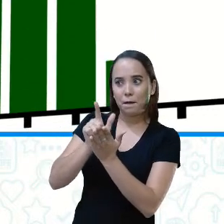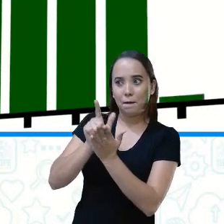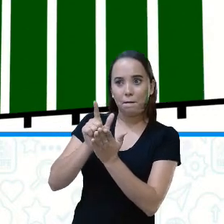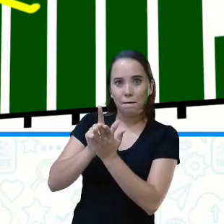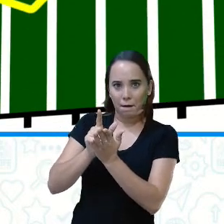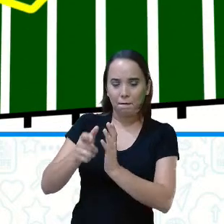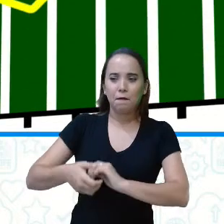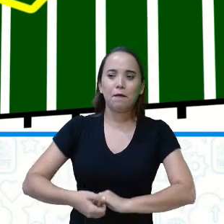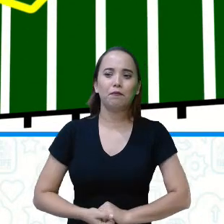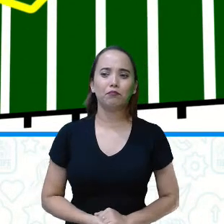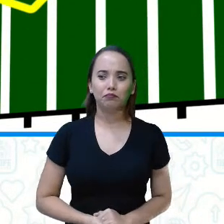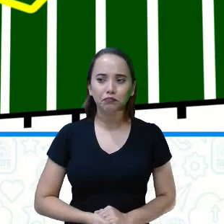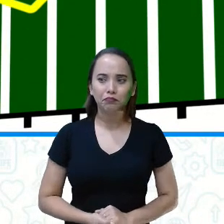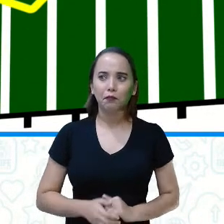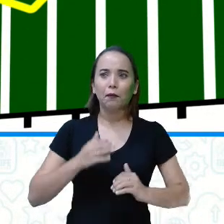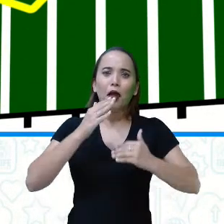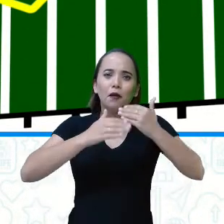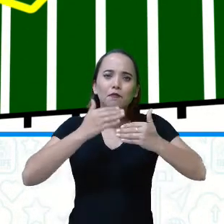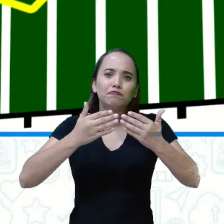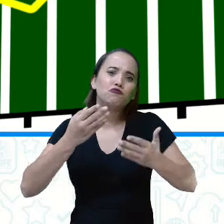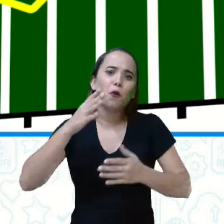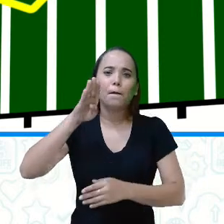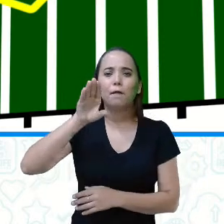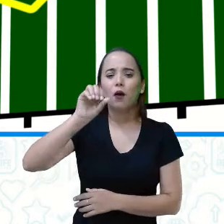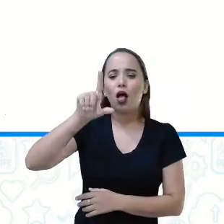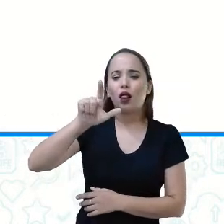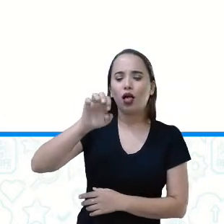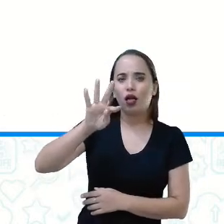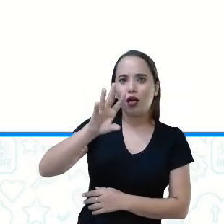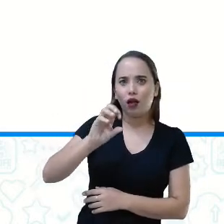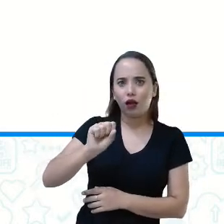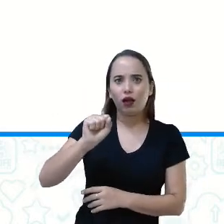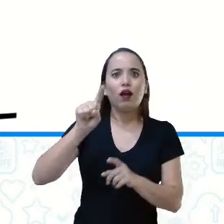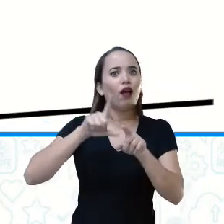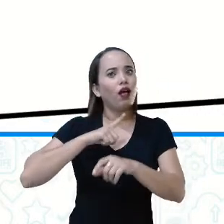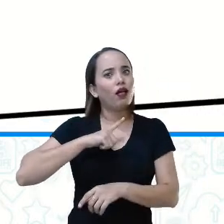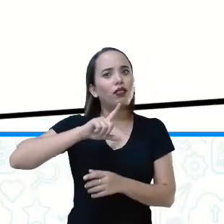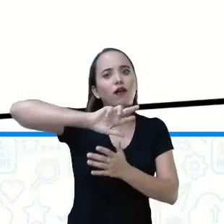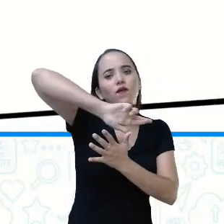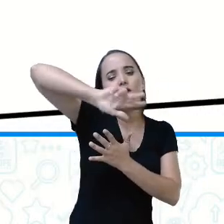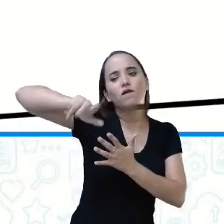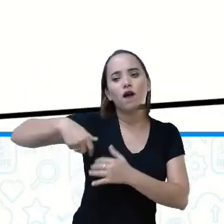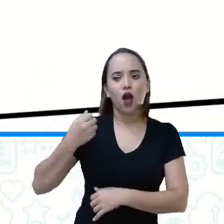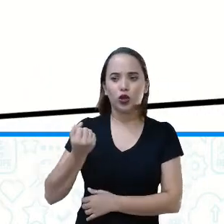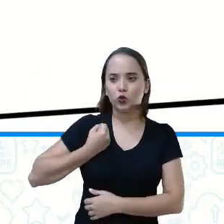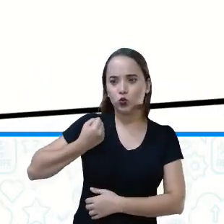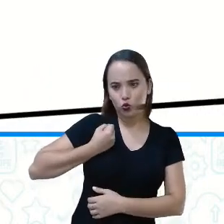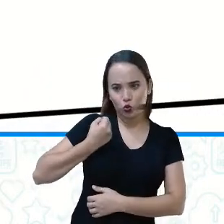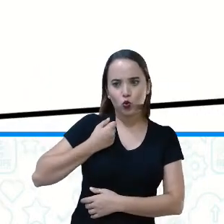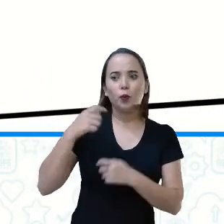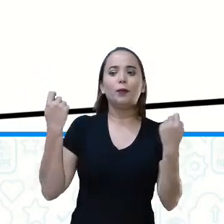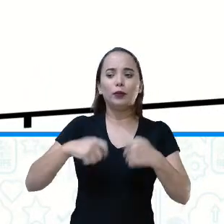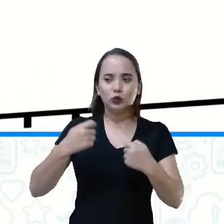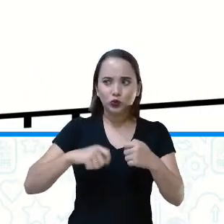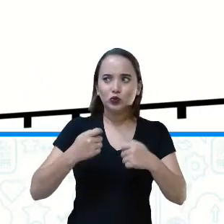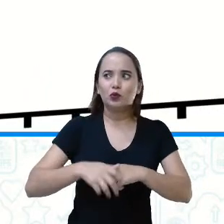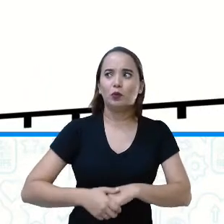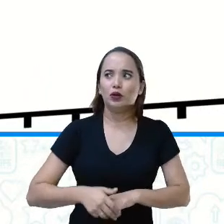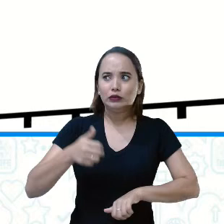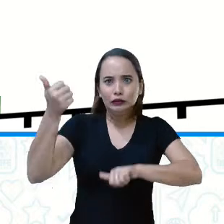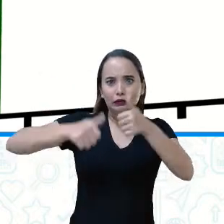às contas, os boletos, tem diversos números e que a gente precisa analisar e os gráficos vão fazer esse papel,